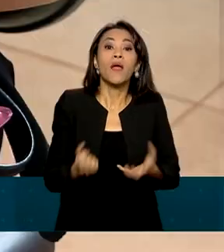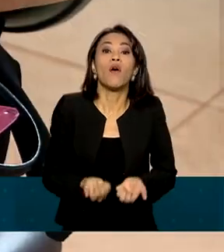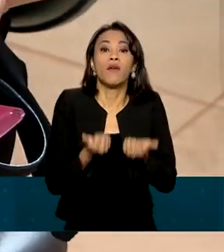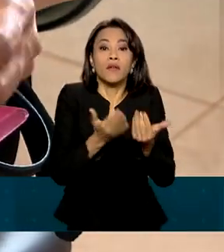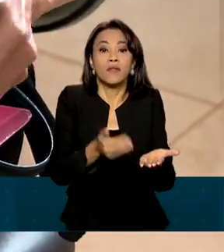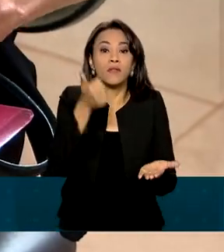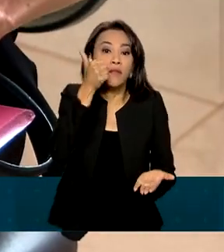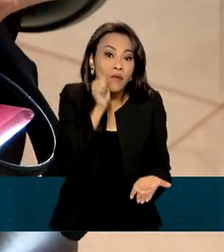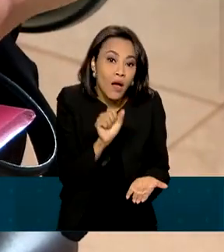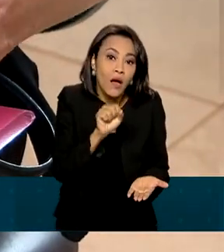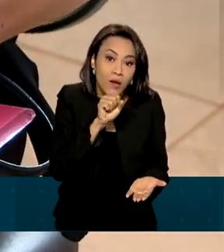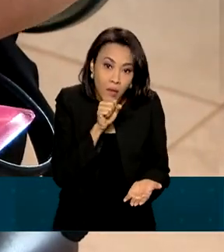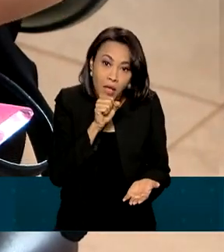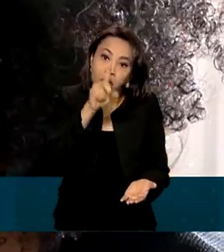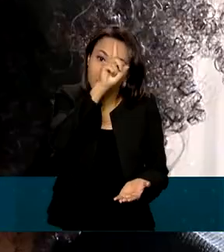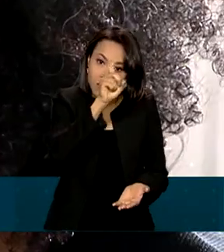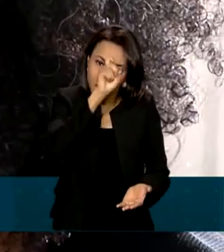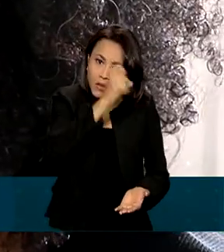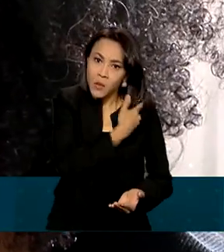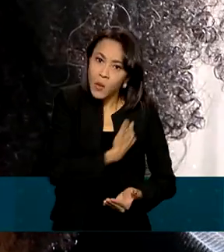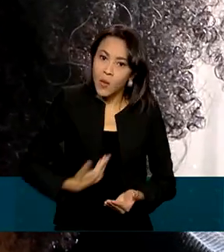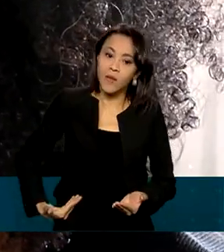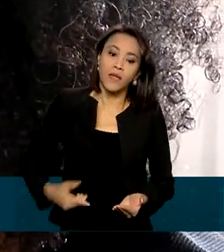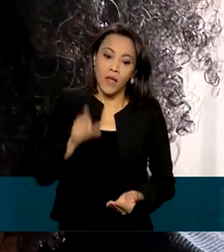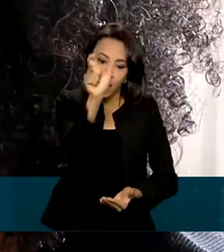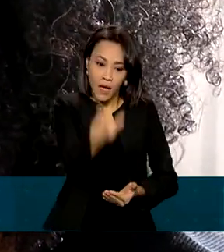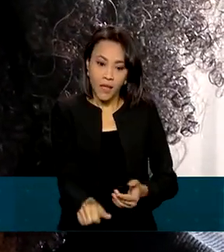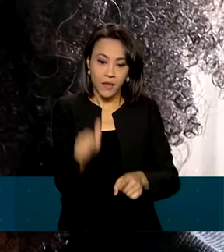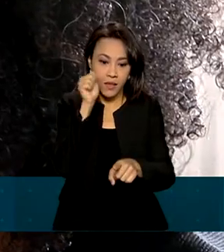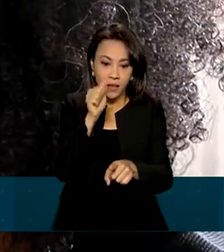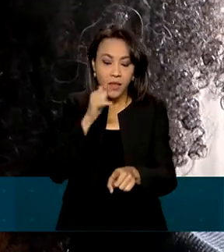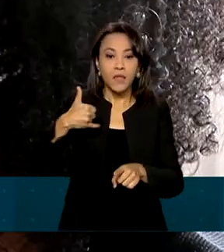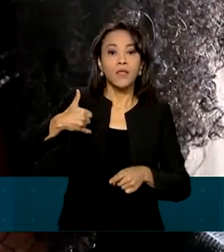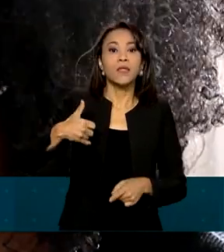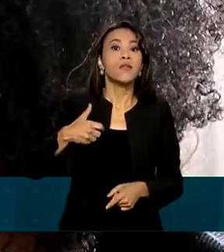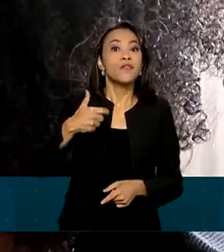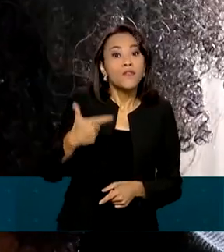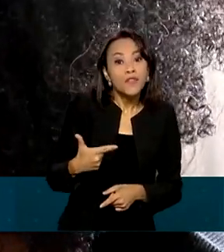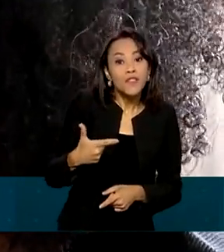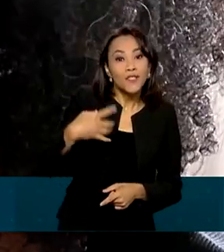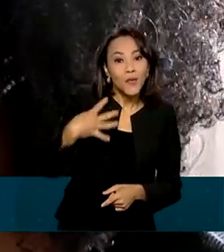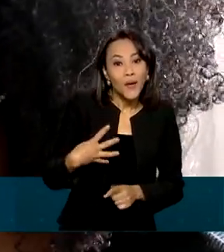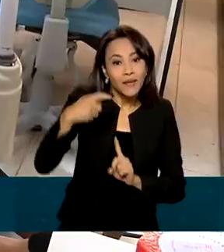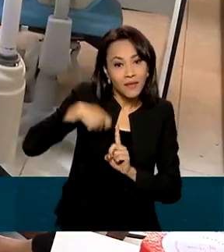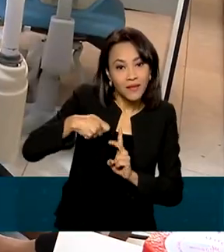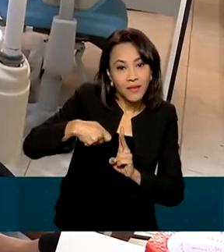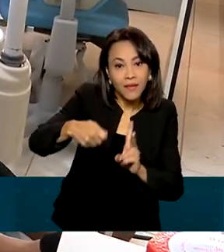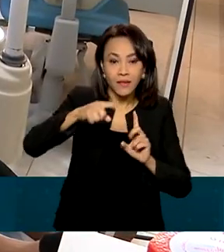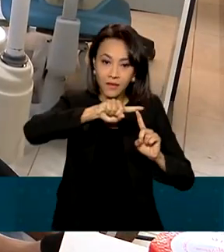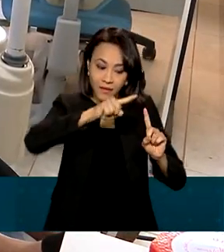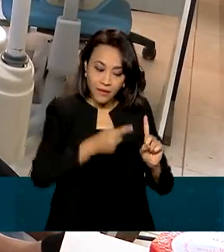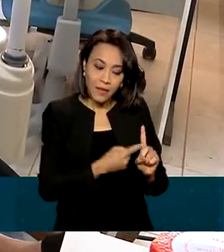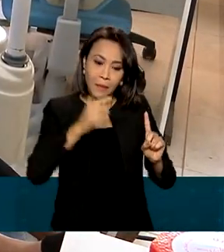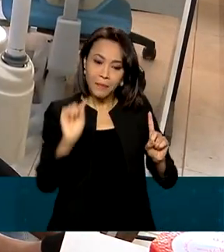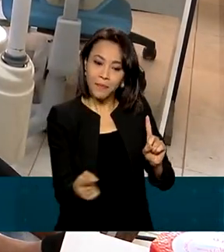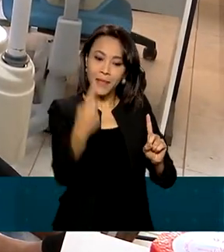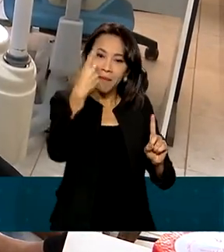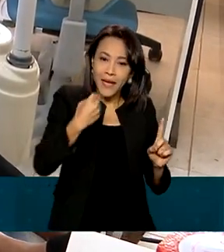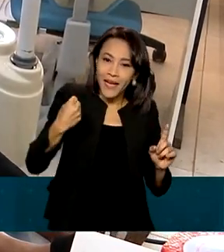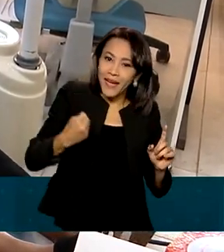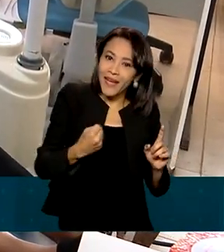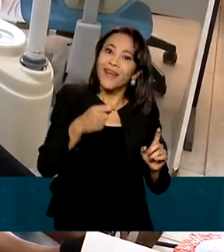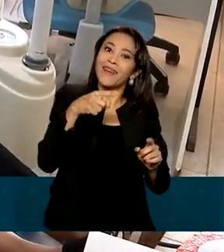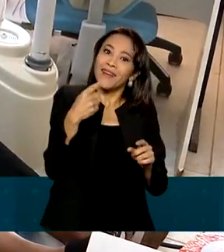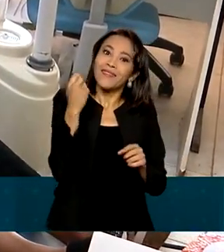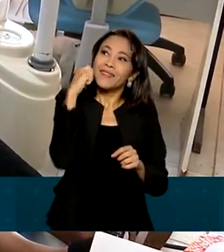gratuitamente pelo sistema único de saúde iPhone que está com 24 semanas de gestação fez a primeira consulta